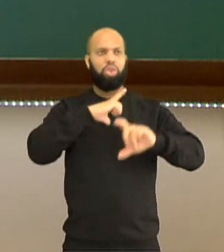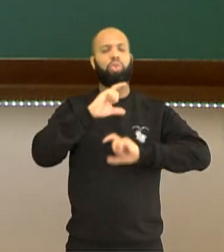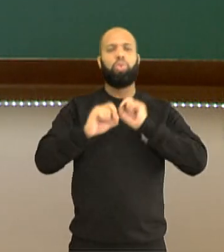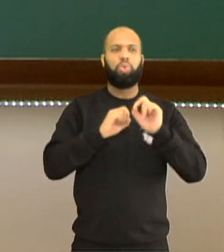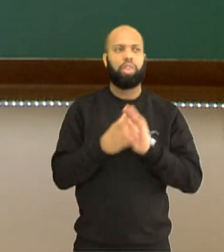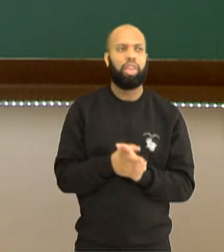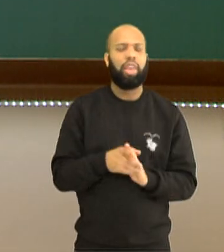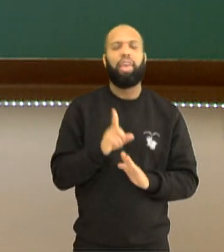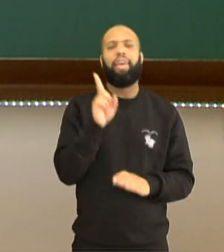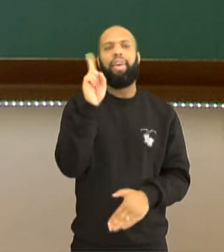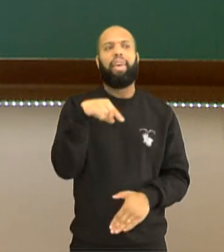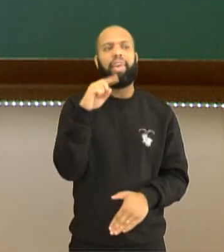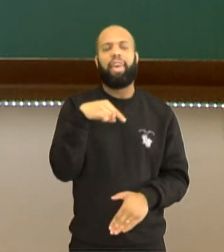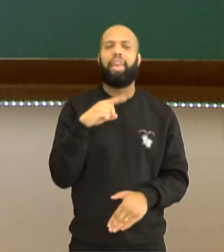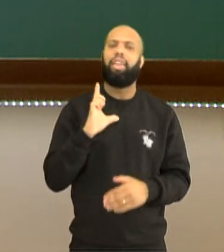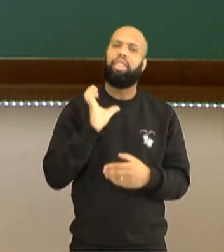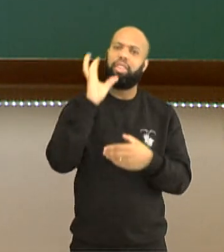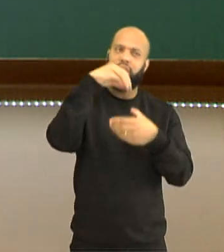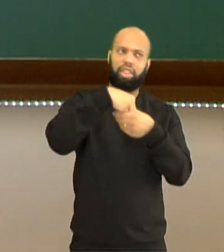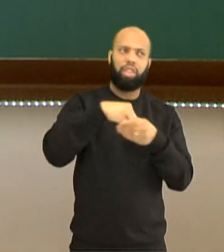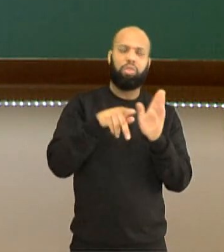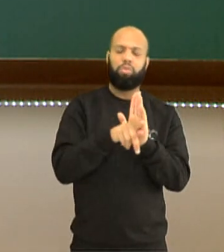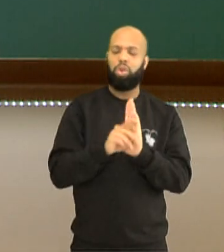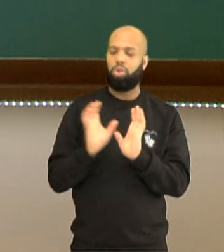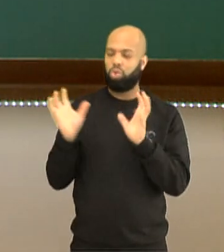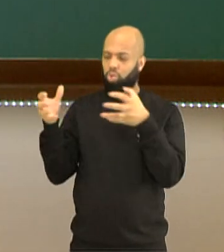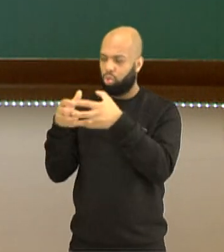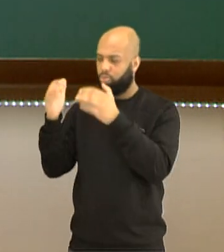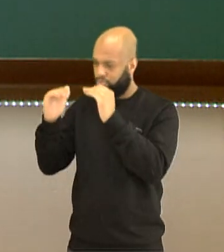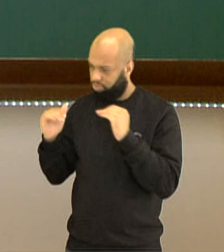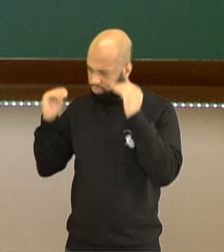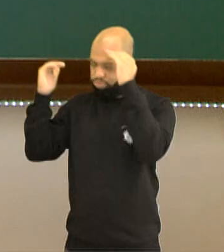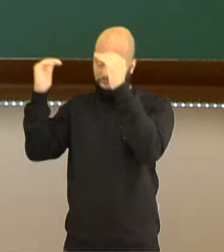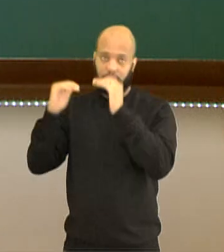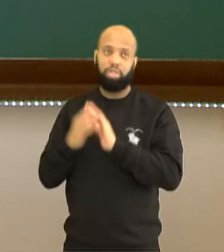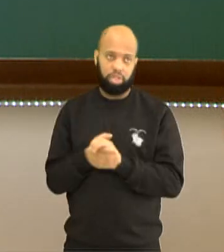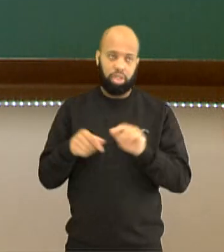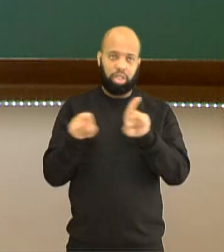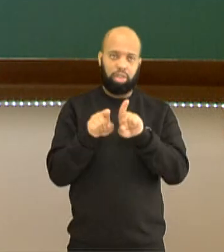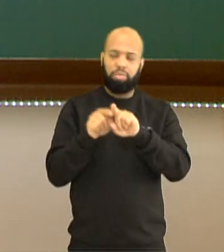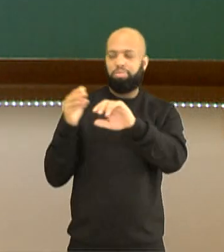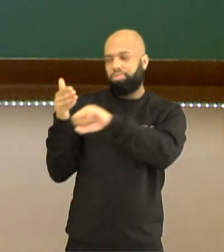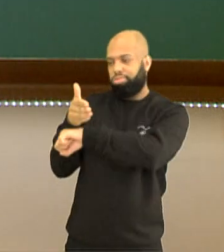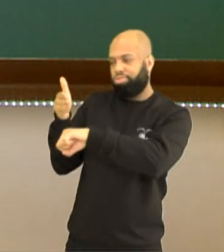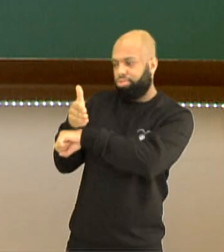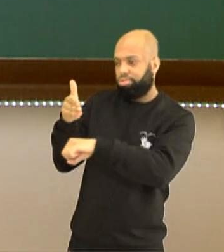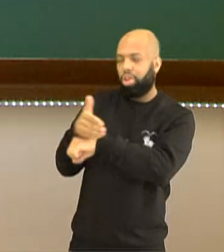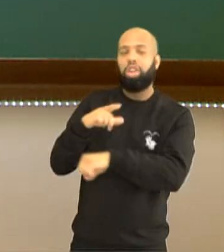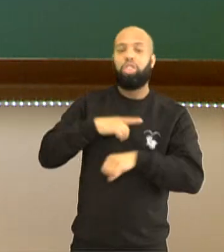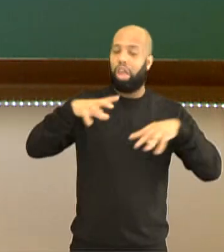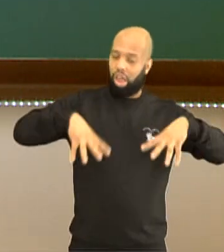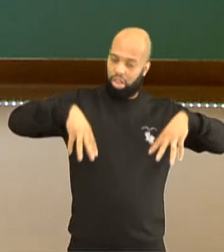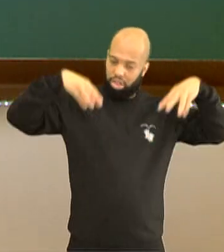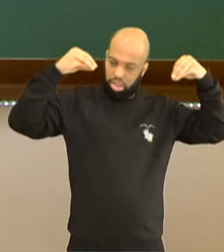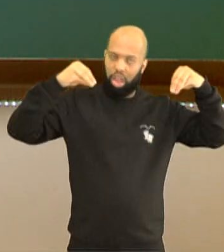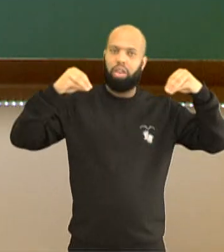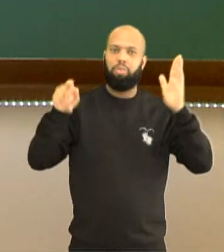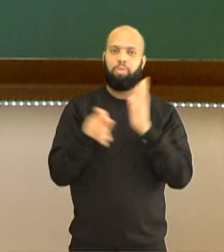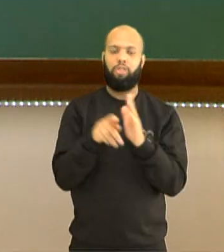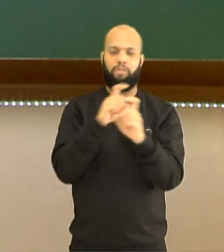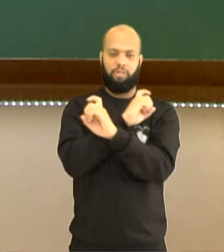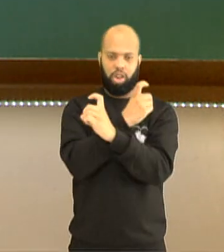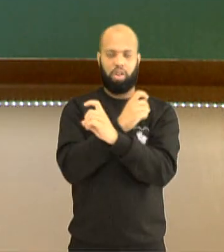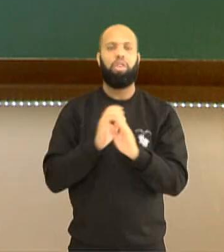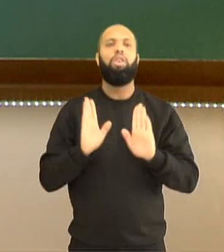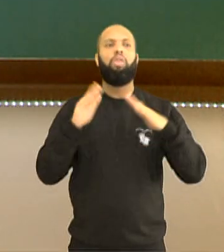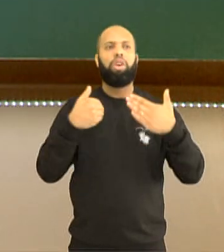seja, eles faziam parte das elites que frequentavam os grandes castelos dos faraós.